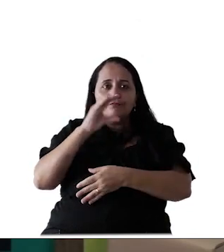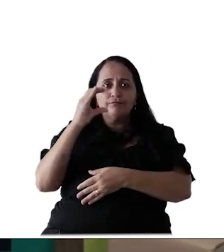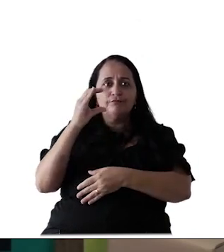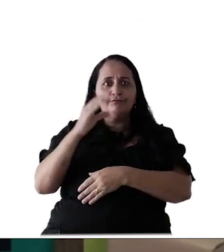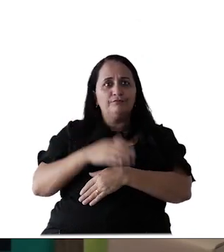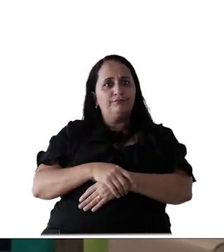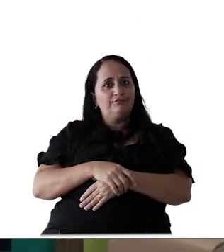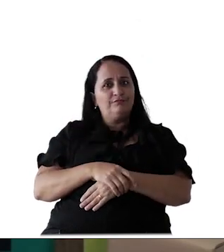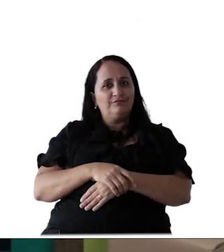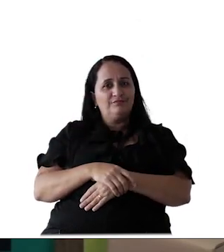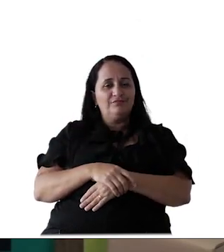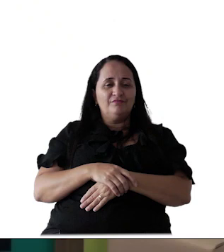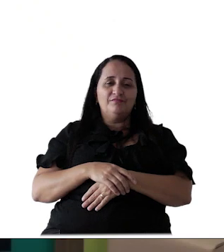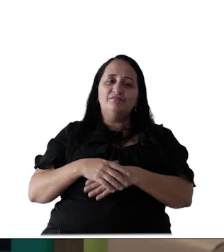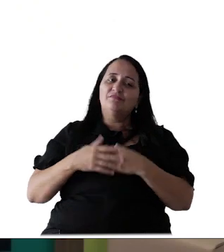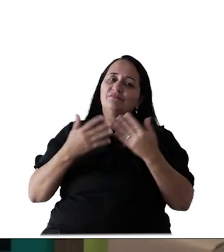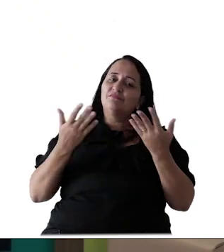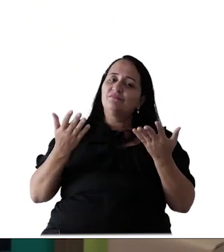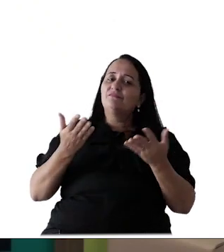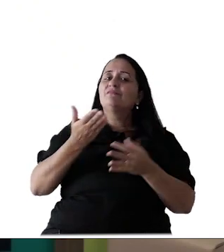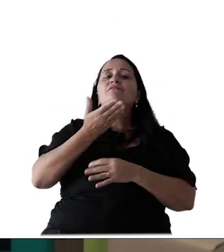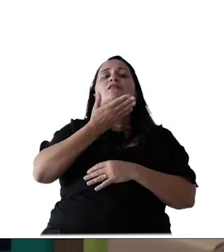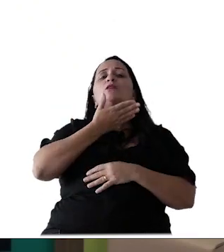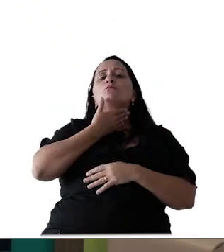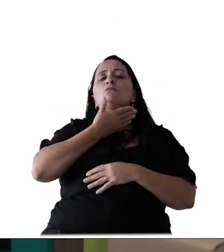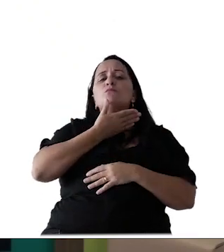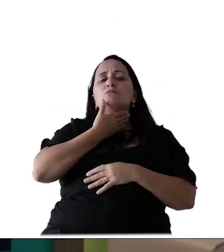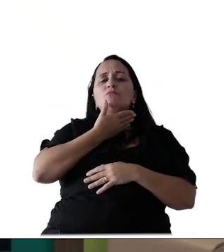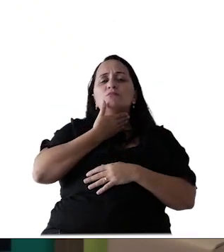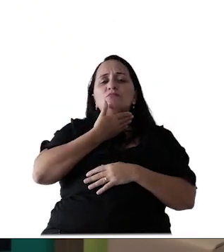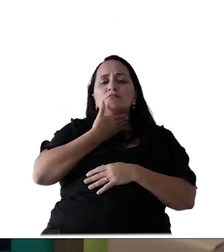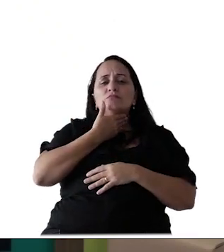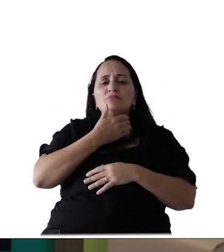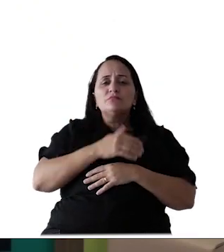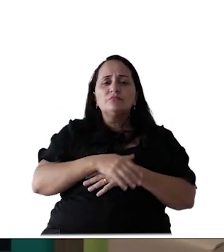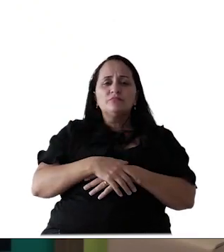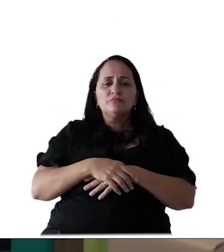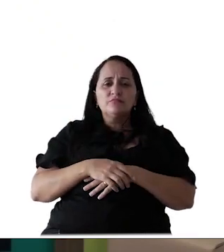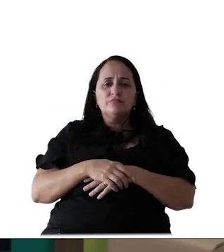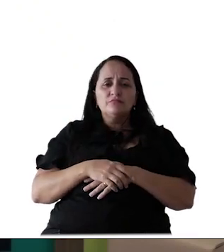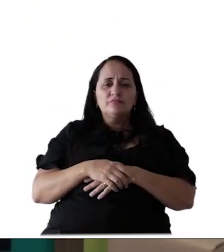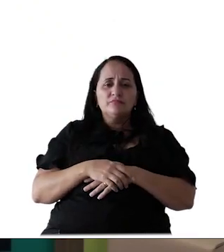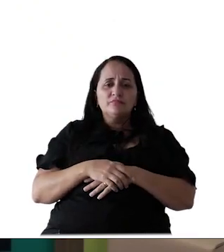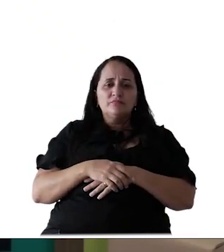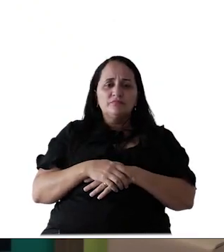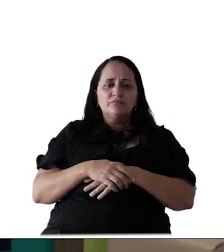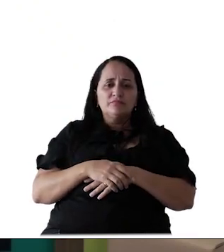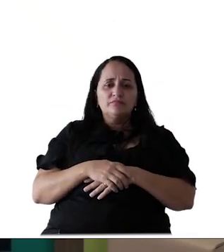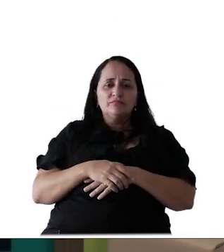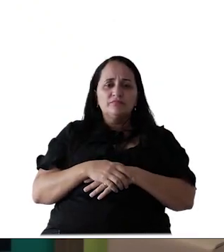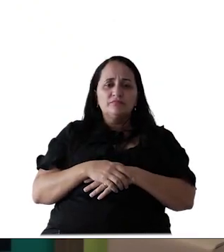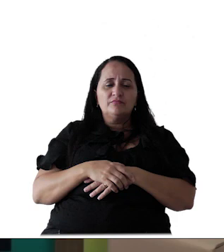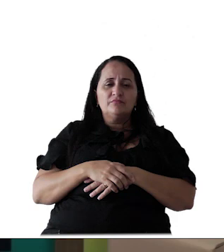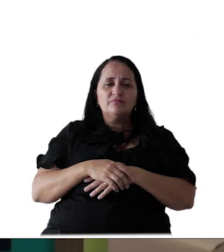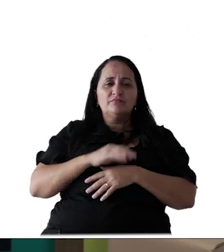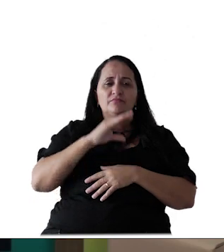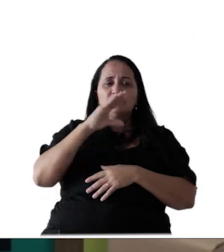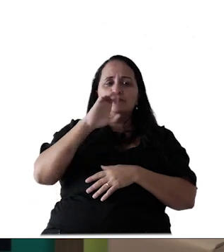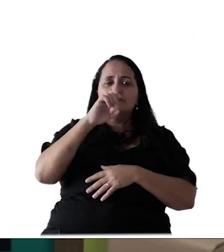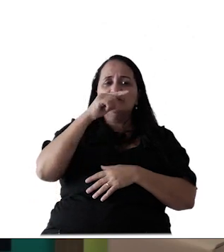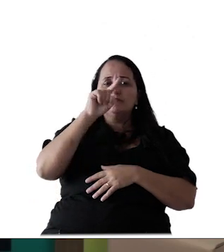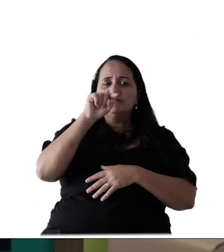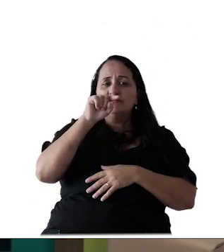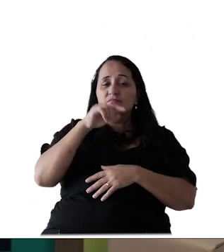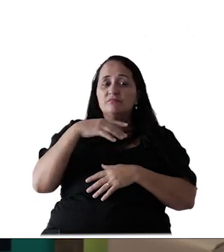Utilizamos VC e no bate-papo da fofoca a gente fala C.